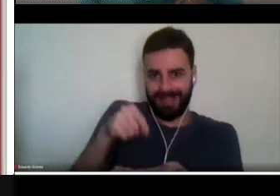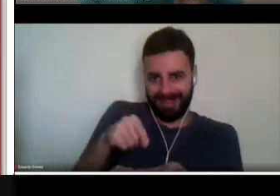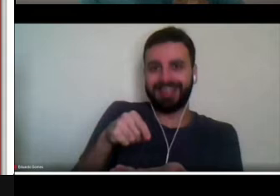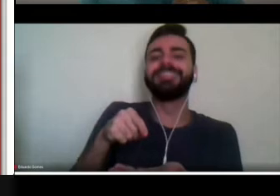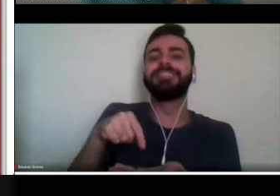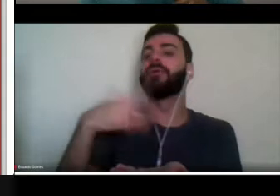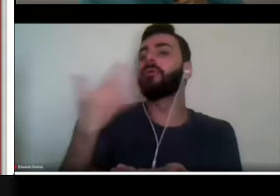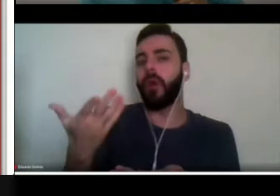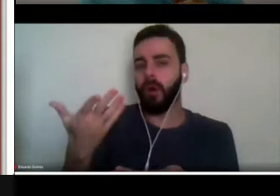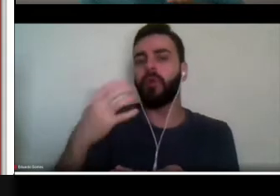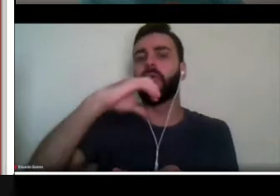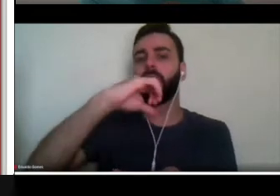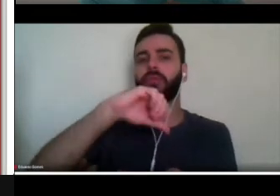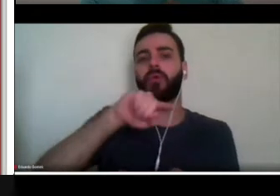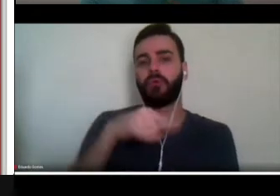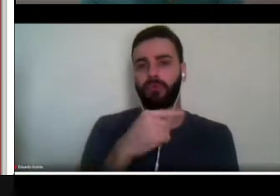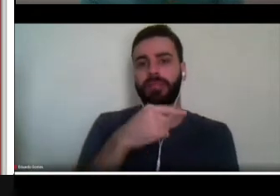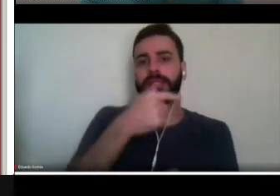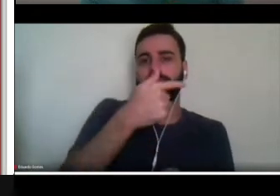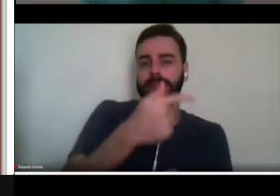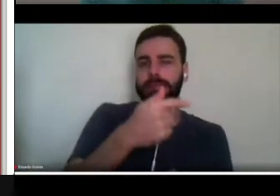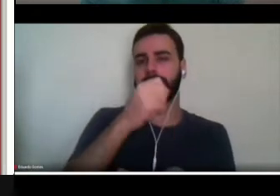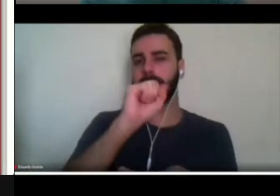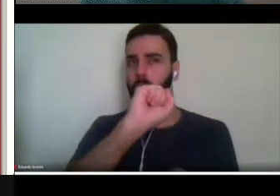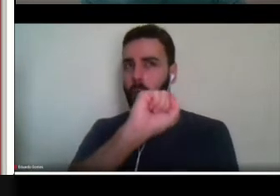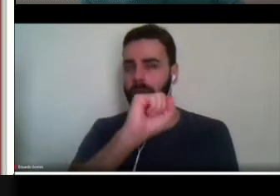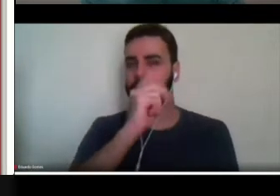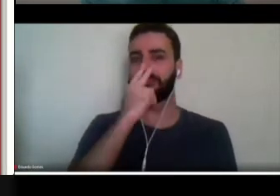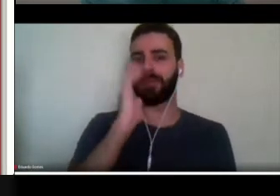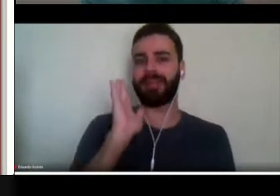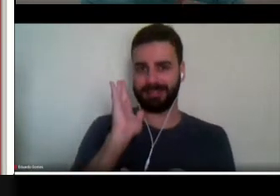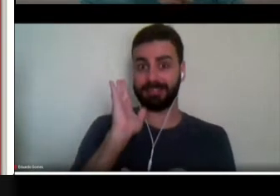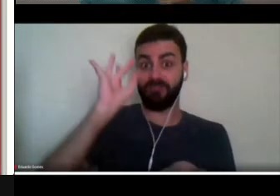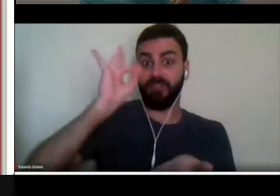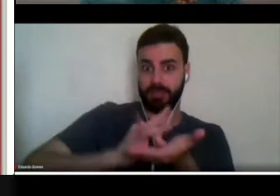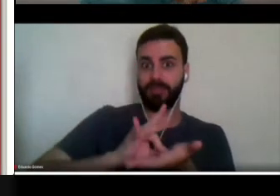9,78, eu acho, metros por segundo ao quadrado. Tá?